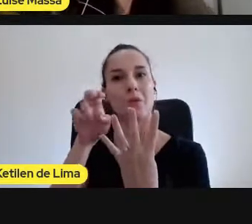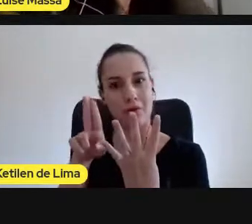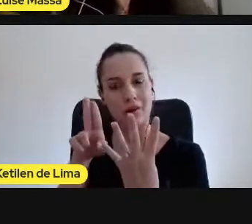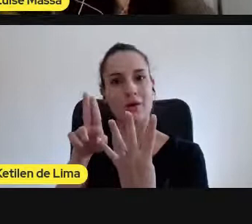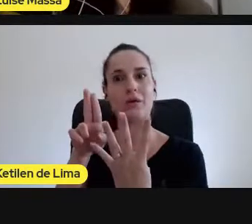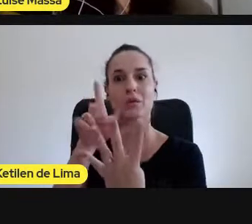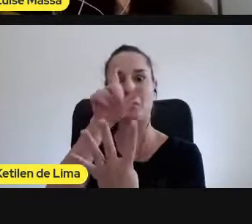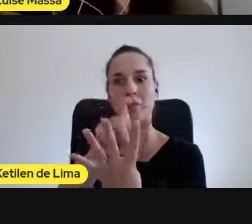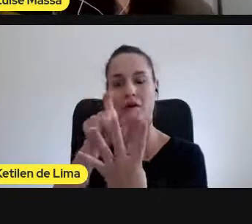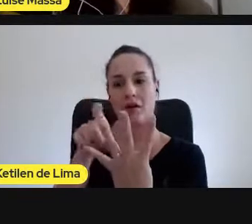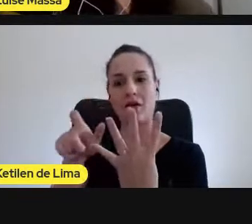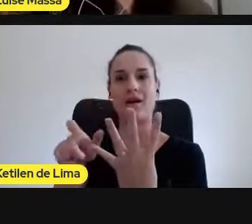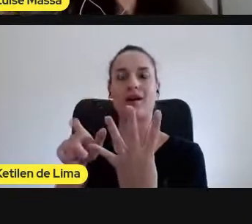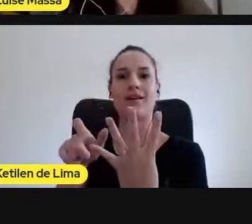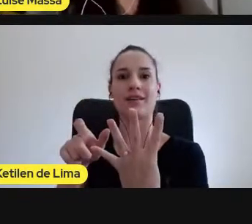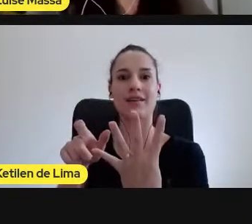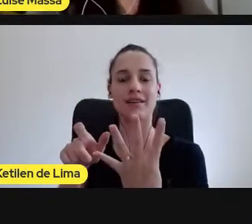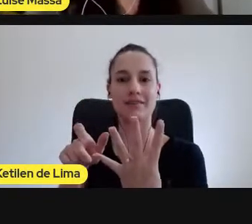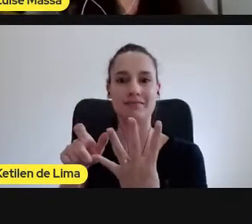reconhecido